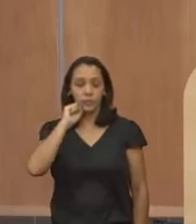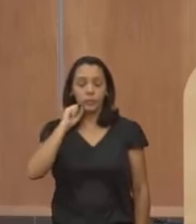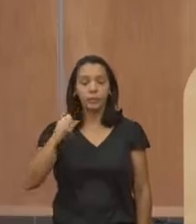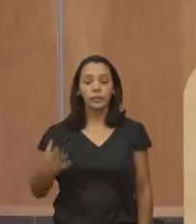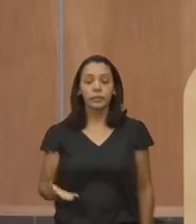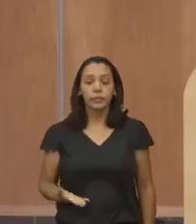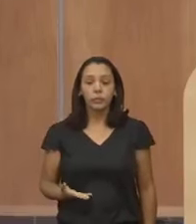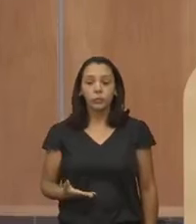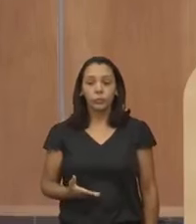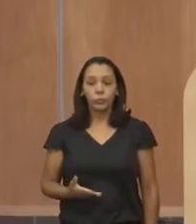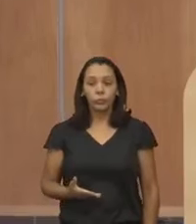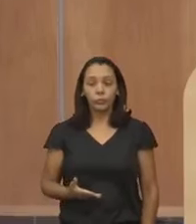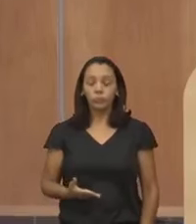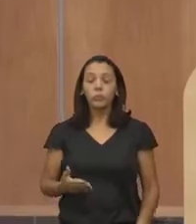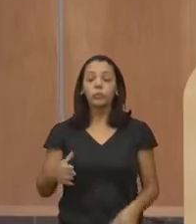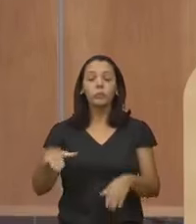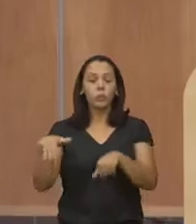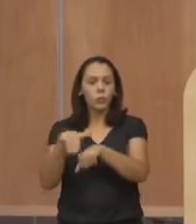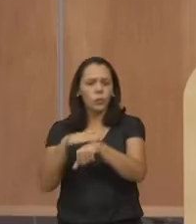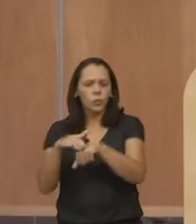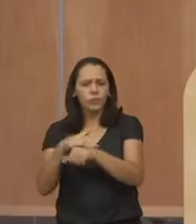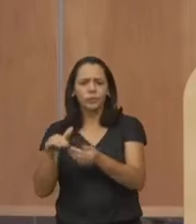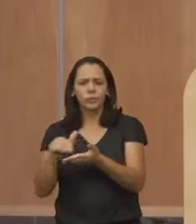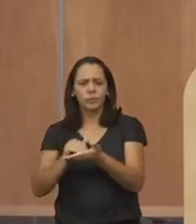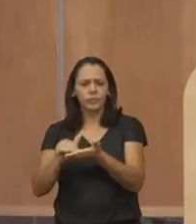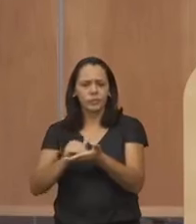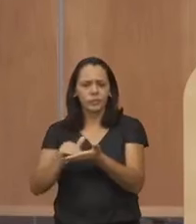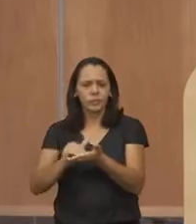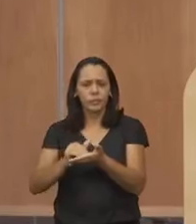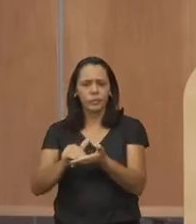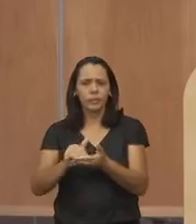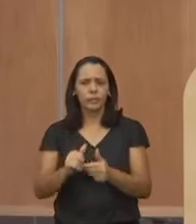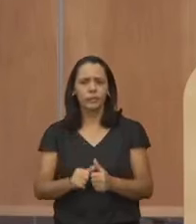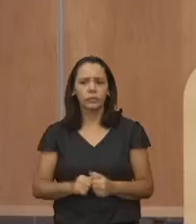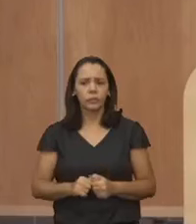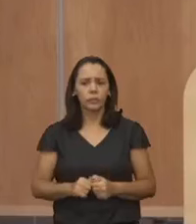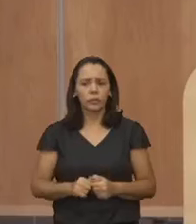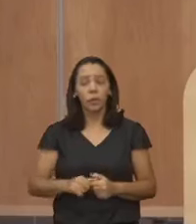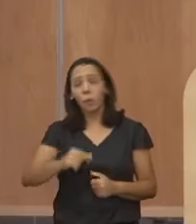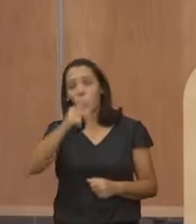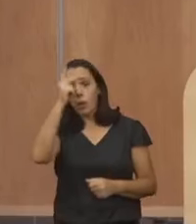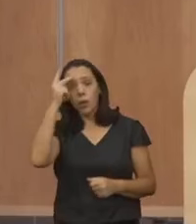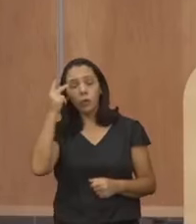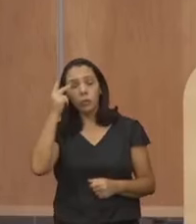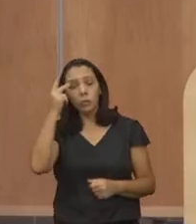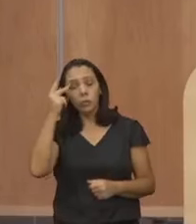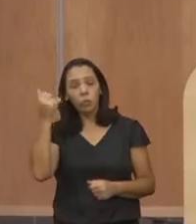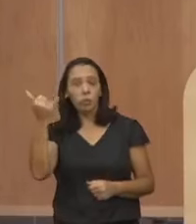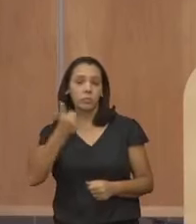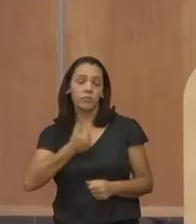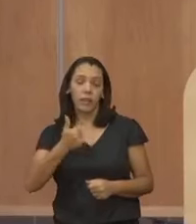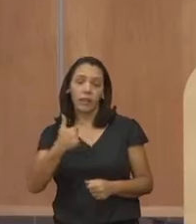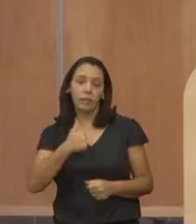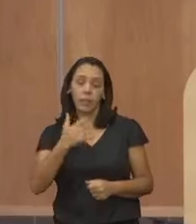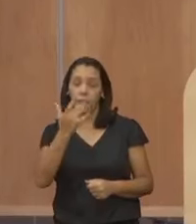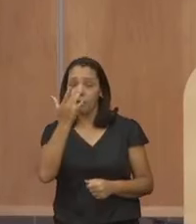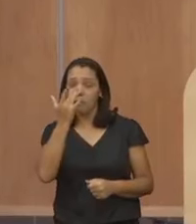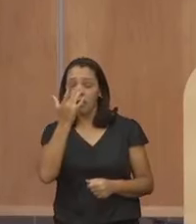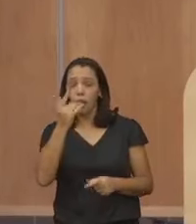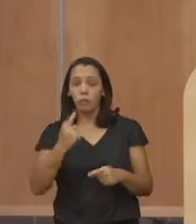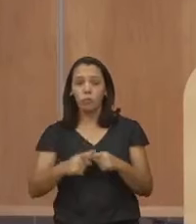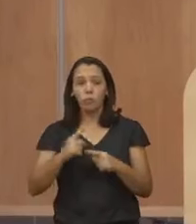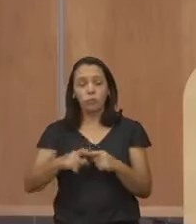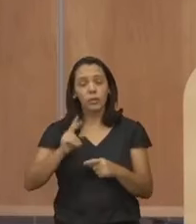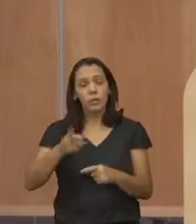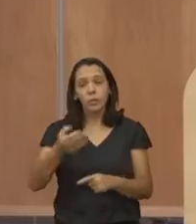E eu vinha, falava com o secretário, falava com o outro. O meu apelido de subprefeito era chato. Nossa, não é chato, é pidão. Mas se eu não fosse chato e pidão, eu não estaria sentado